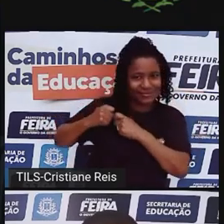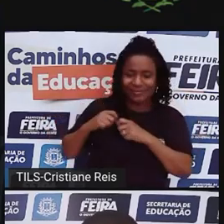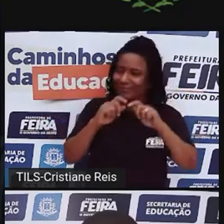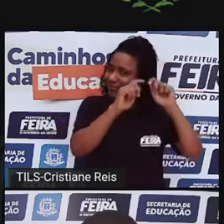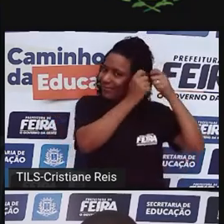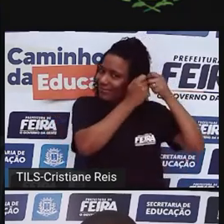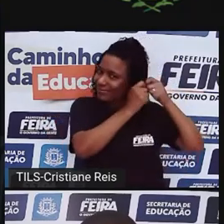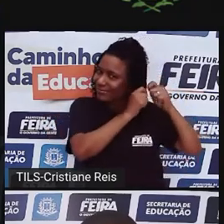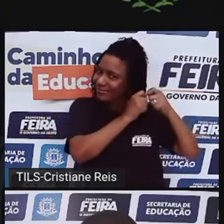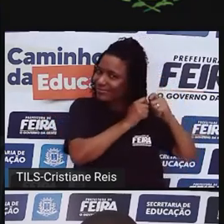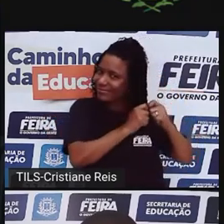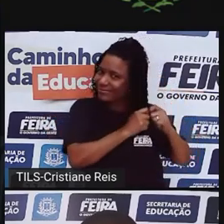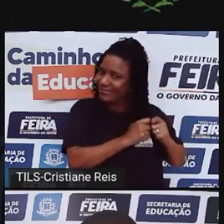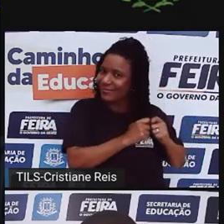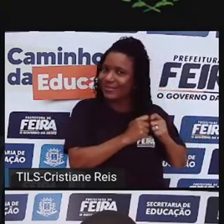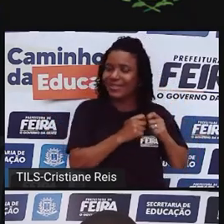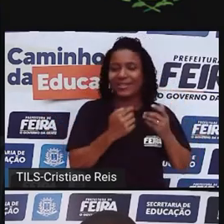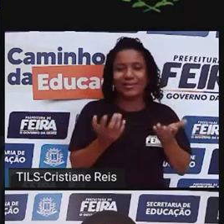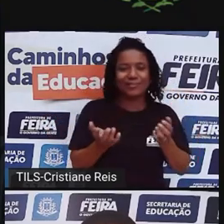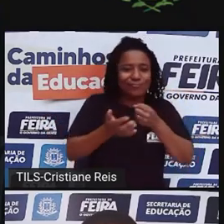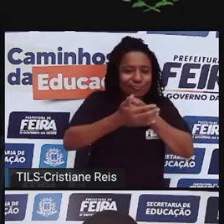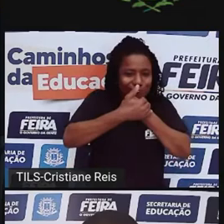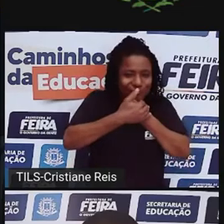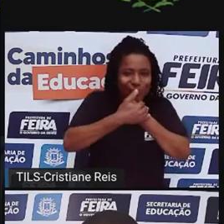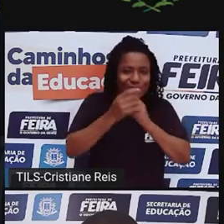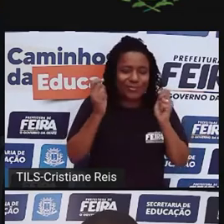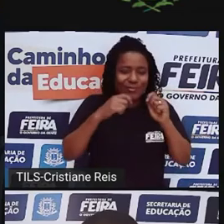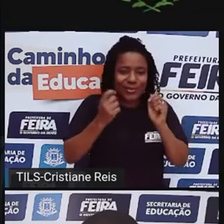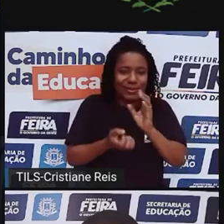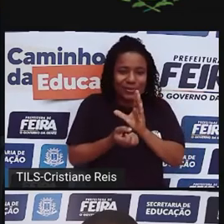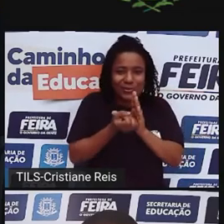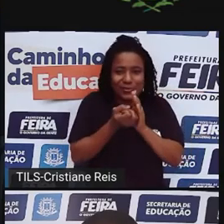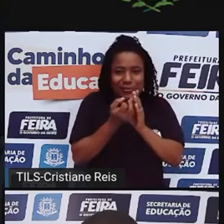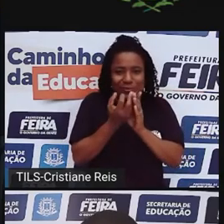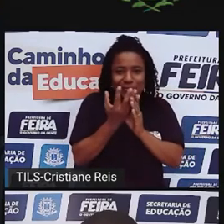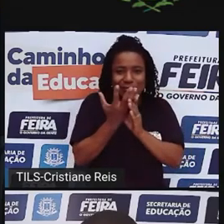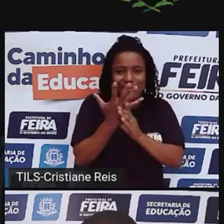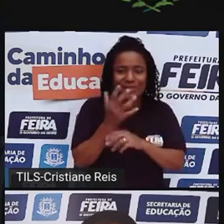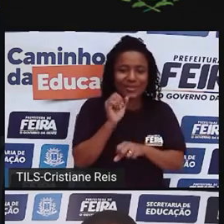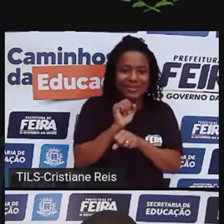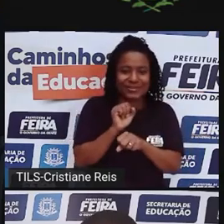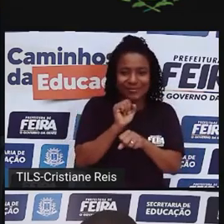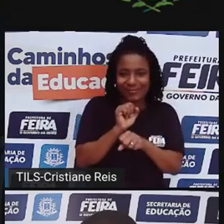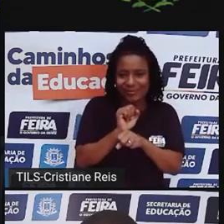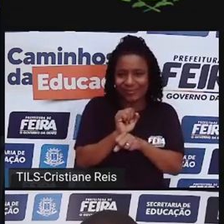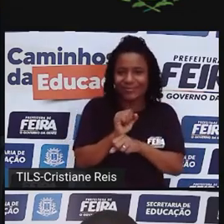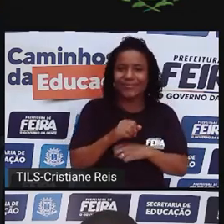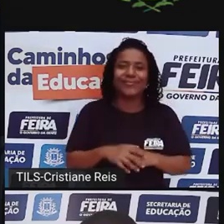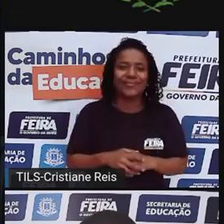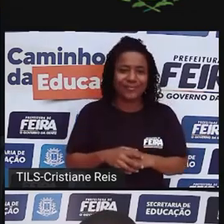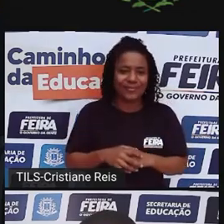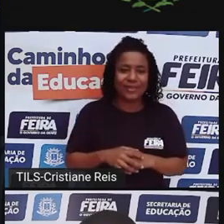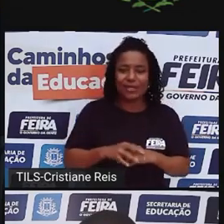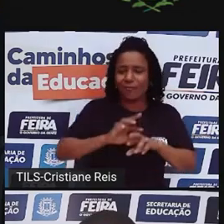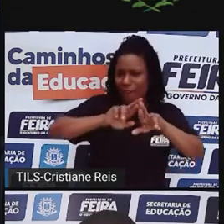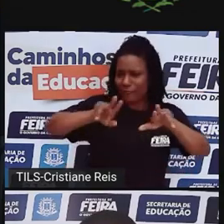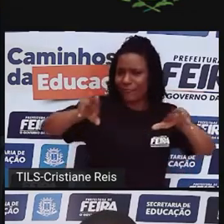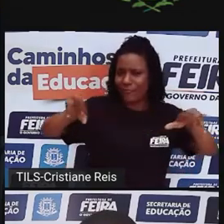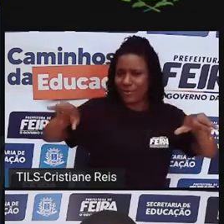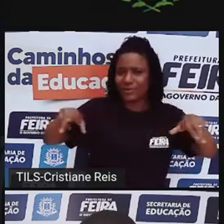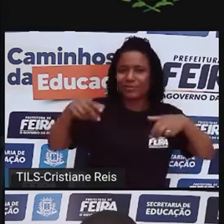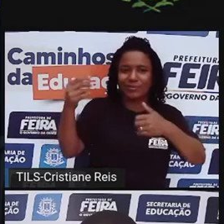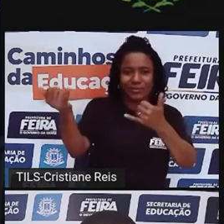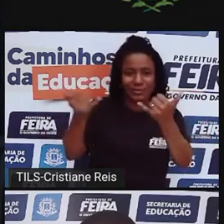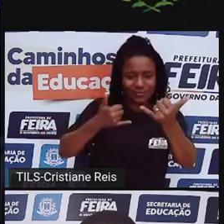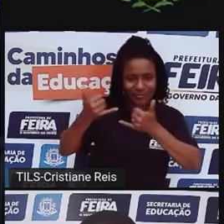elas conseguem passar por esse processo de transição capilar. Eu tenho relatos muito, muito